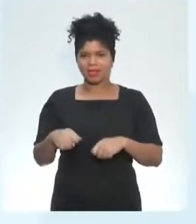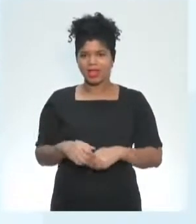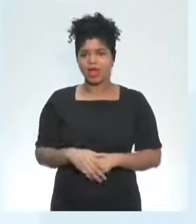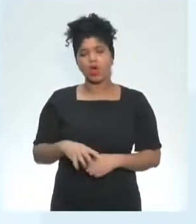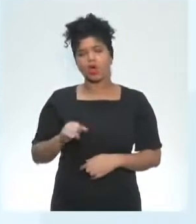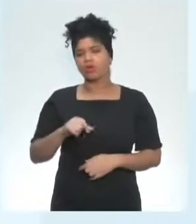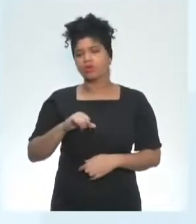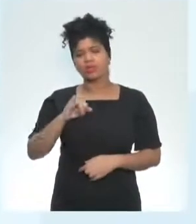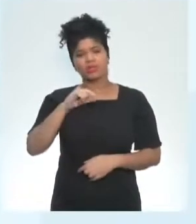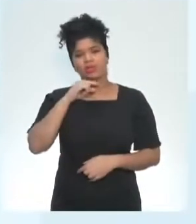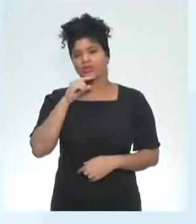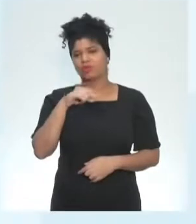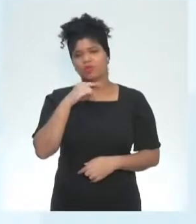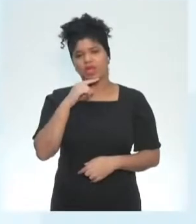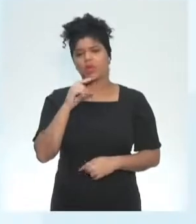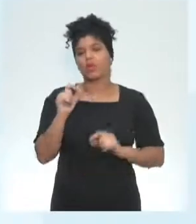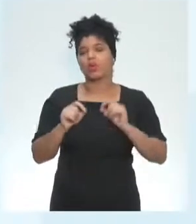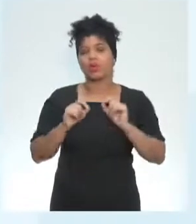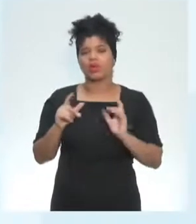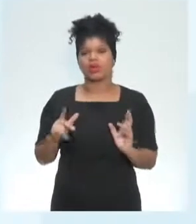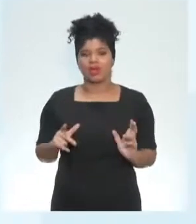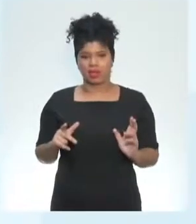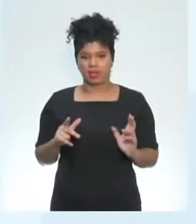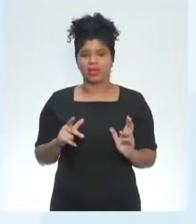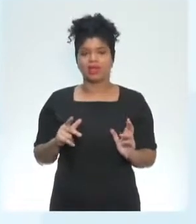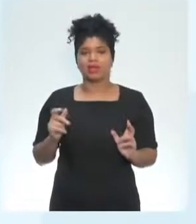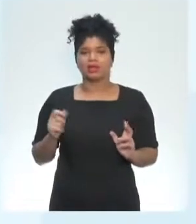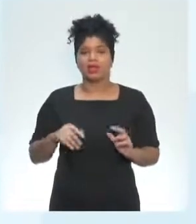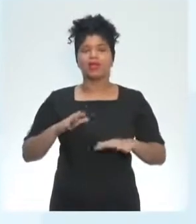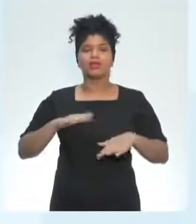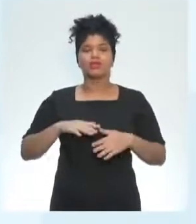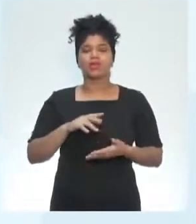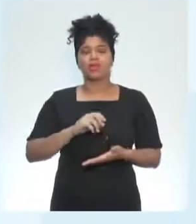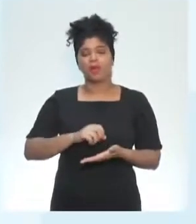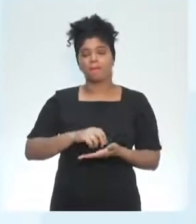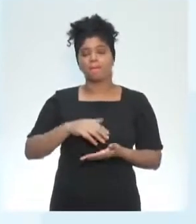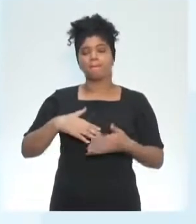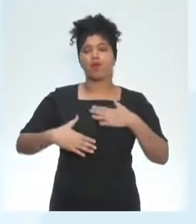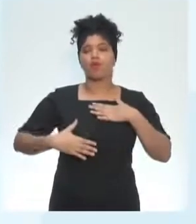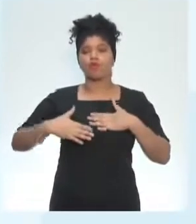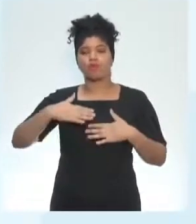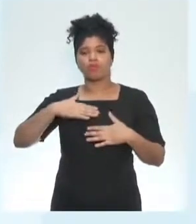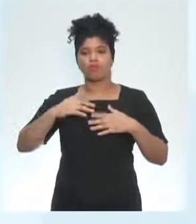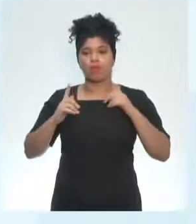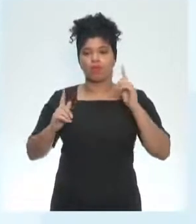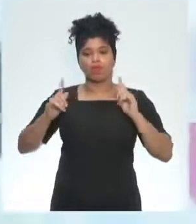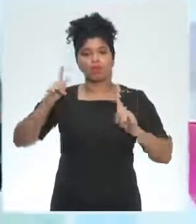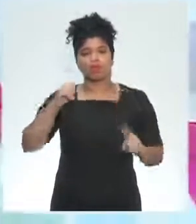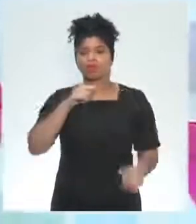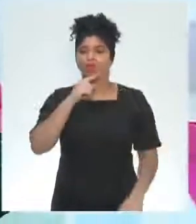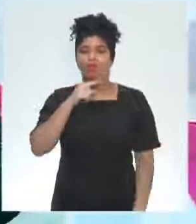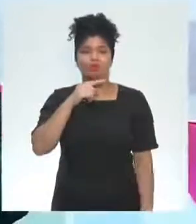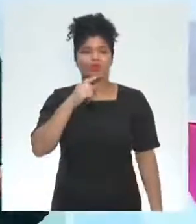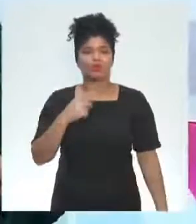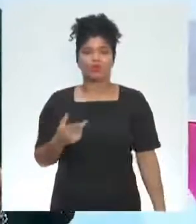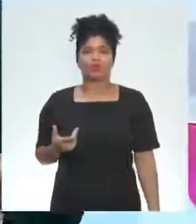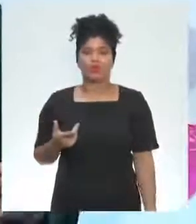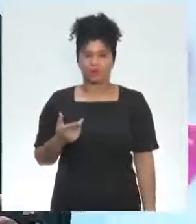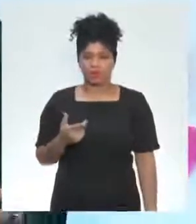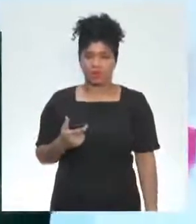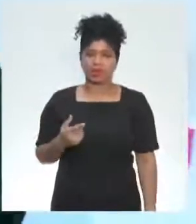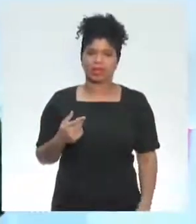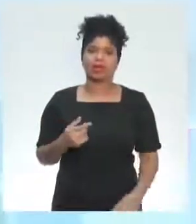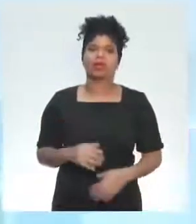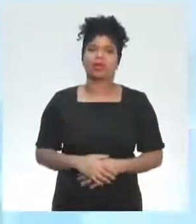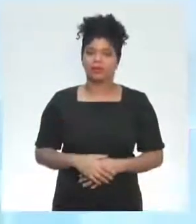não vai conseguir fazer, né? Aquele tipo de gesto, de movimento que, para ele, né, dentro do seu condicionamento físico, não será